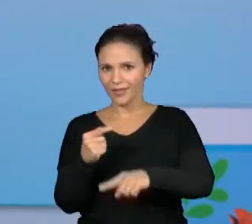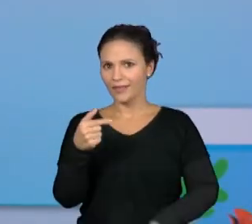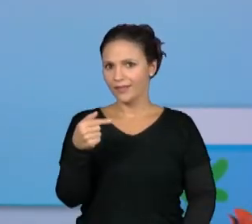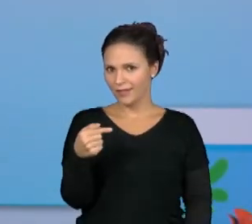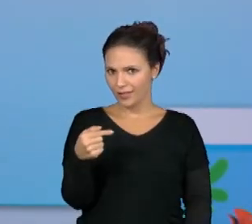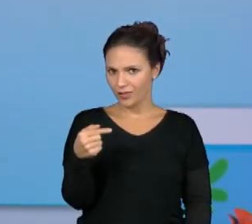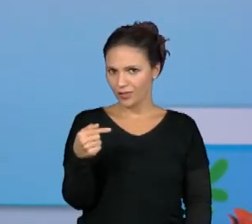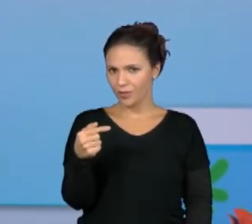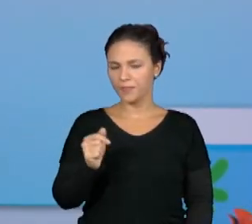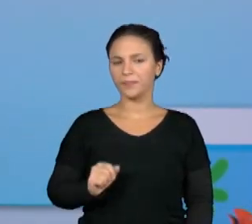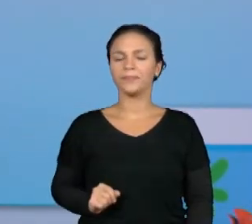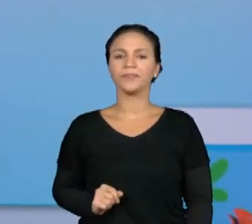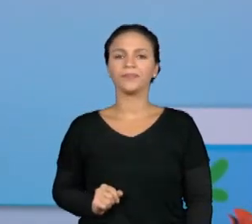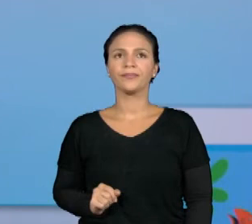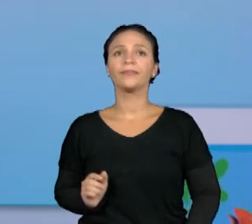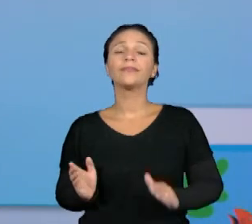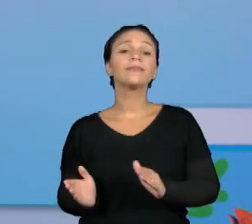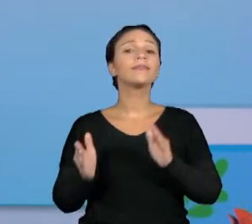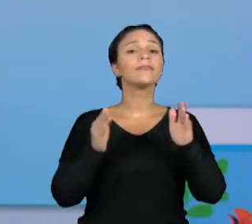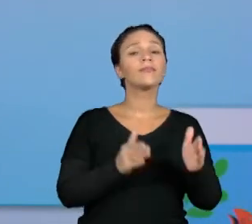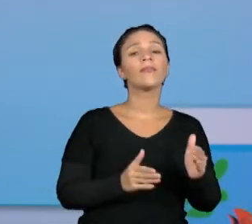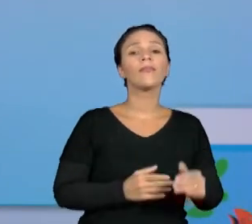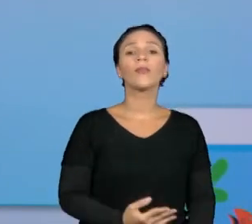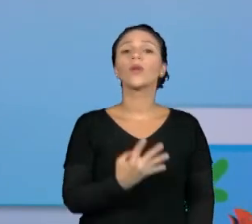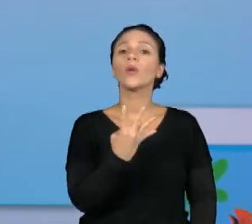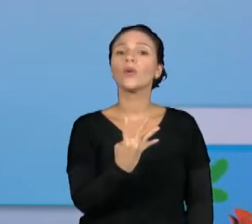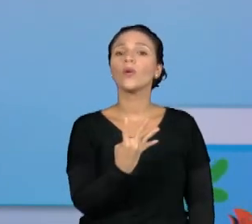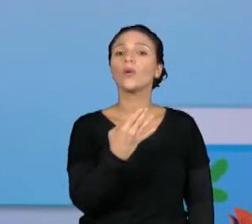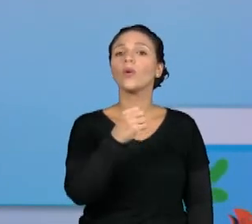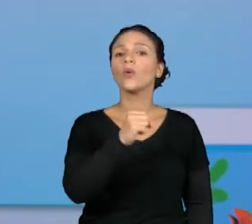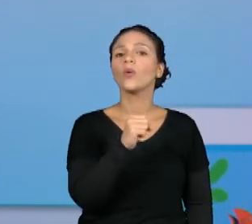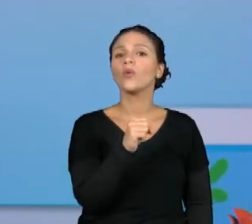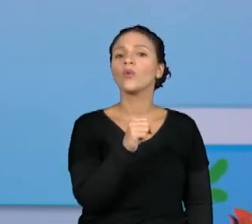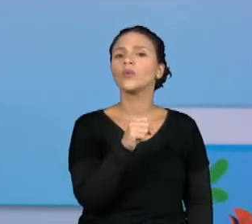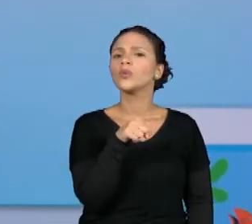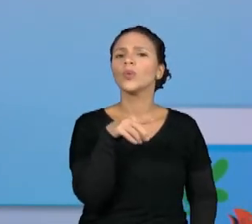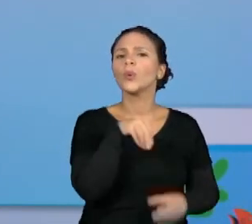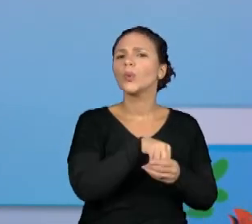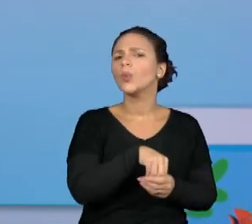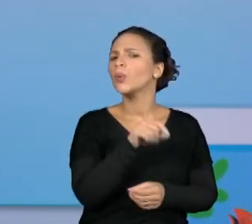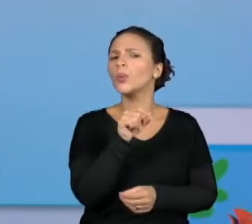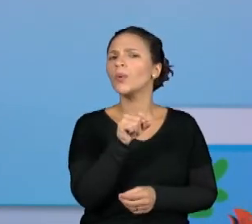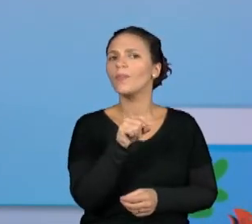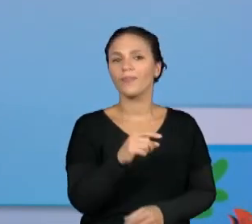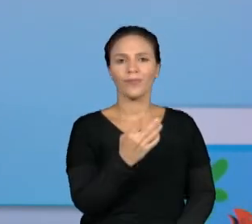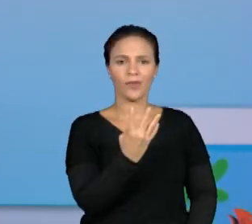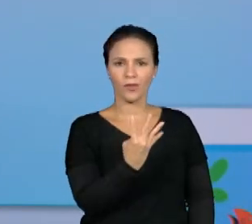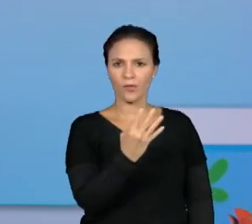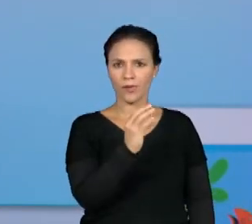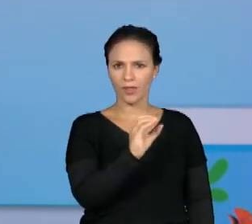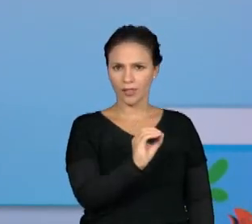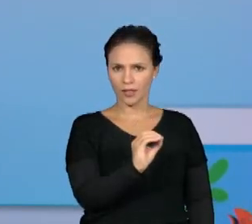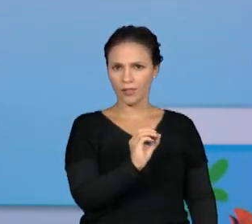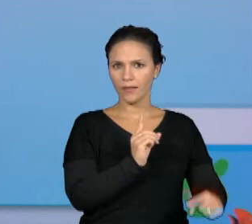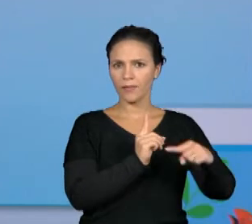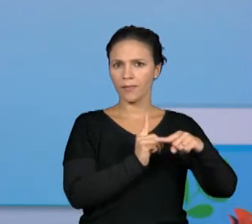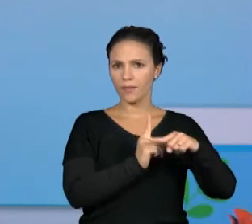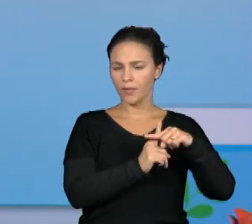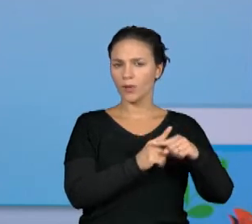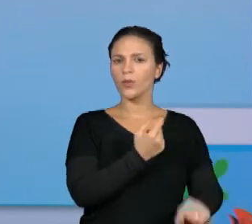30 mais 7. E decomponho o 48 e